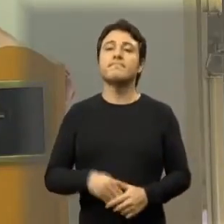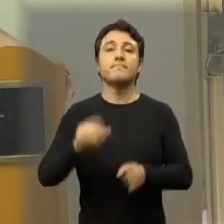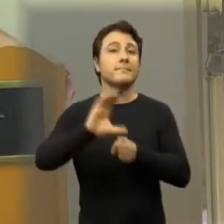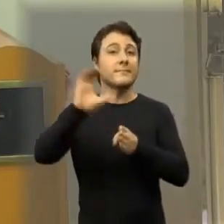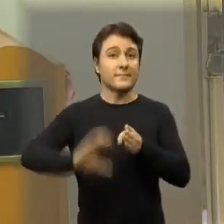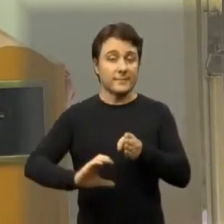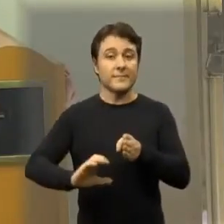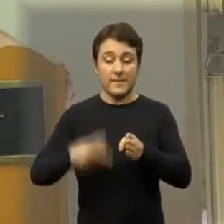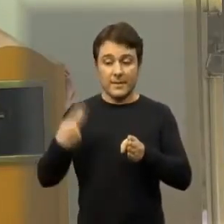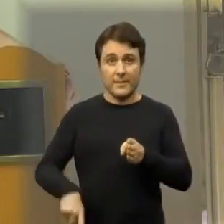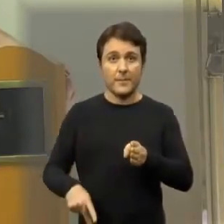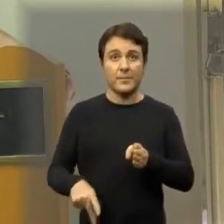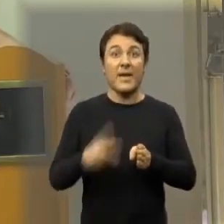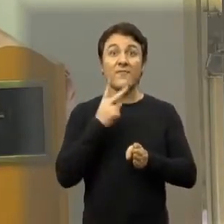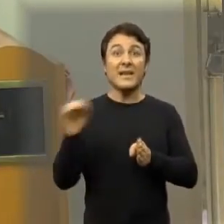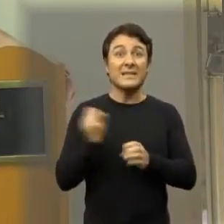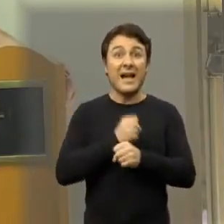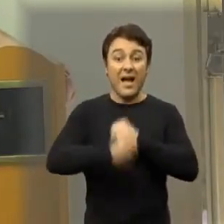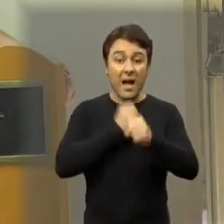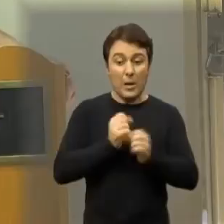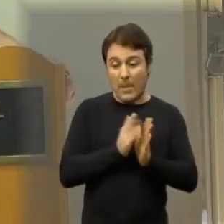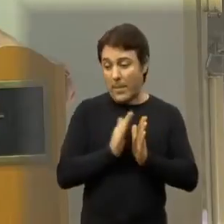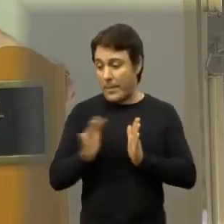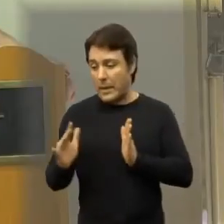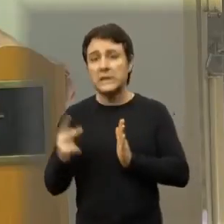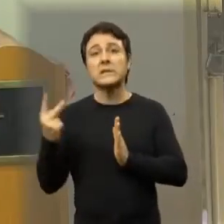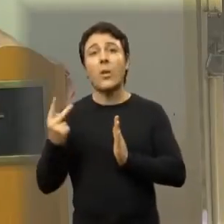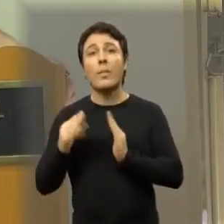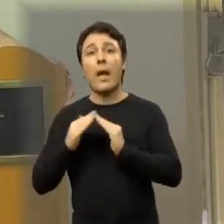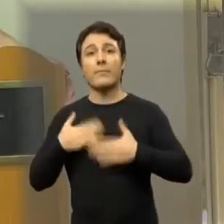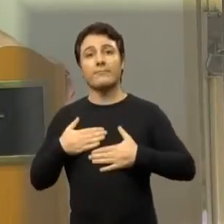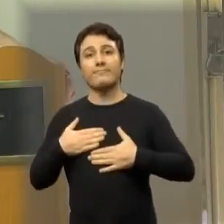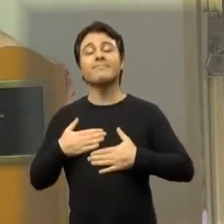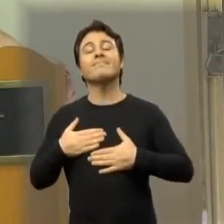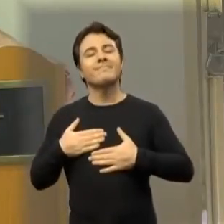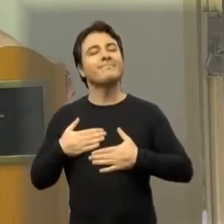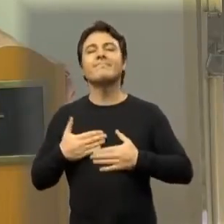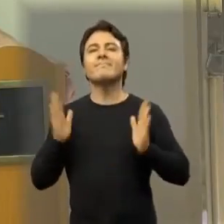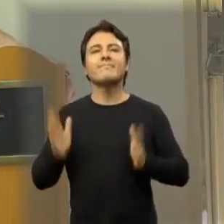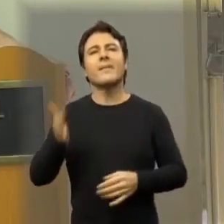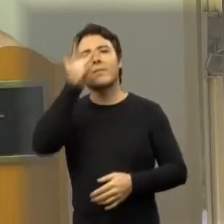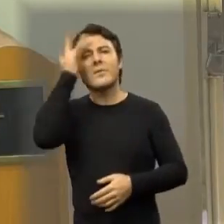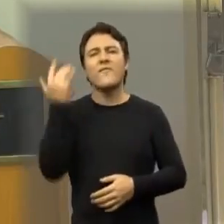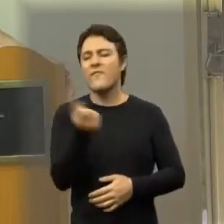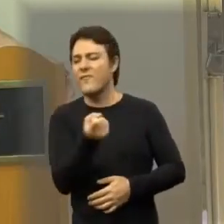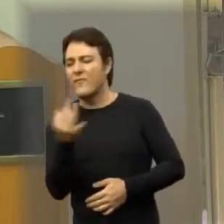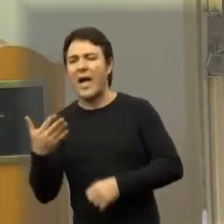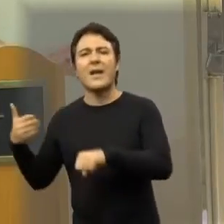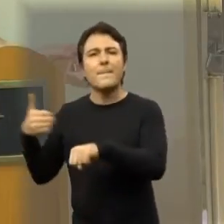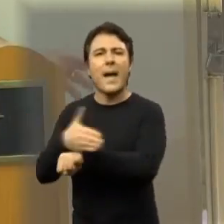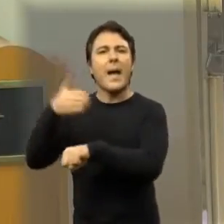Câmara Municipal, ao longo desses 20 anos, foi minha segunda casa. Inúmeras pessoas passaram por